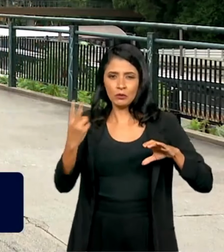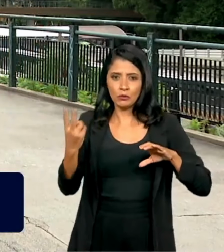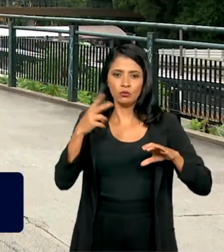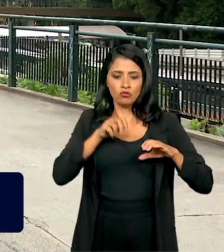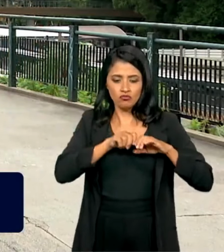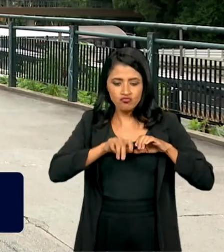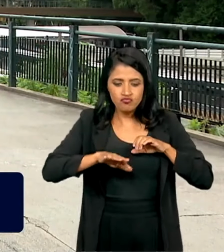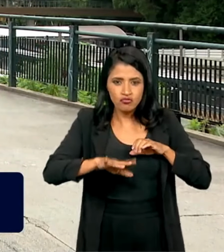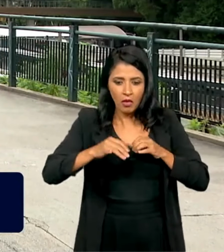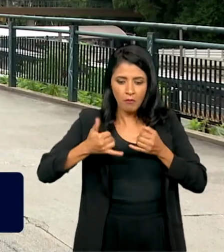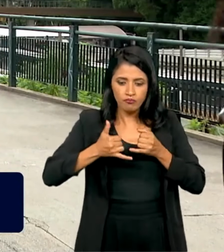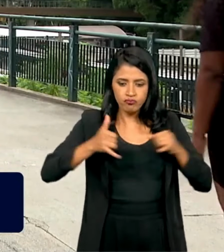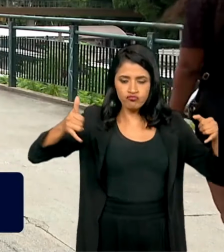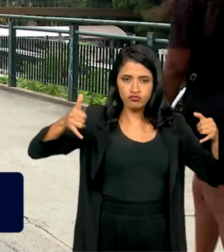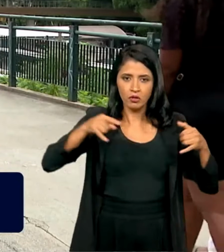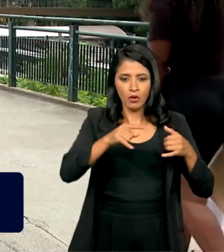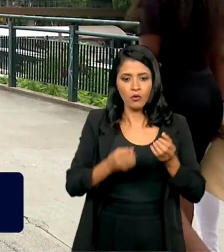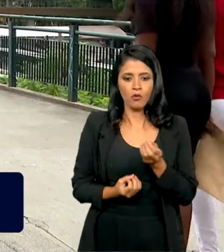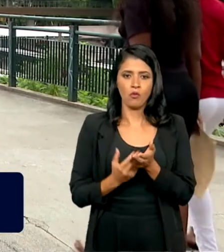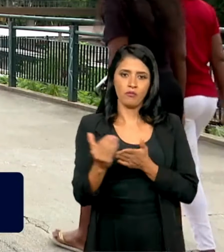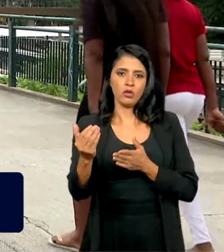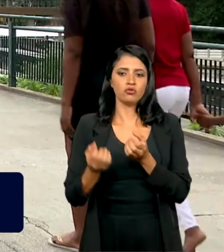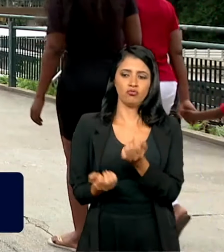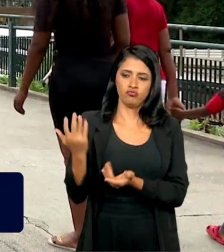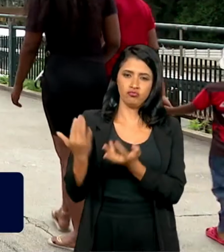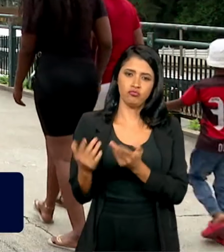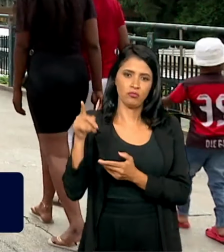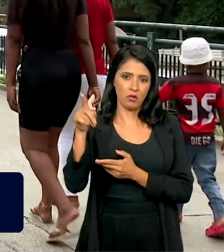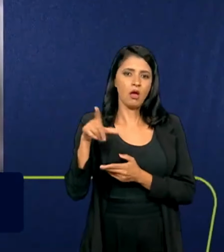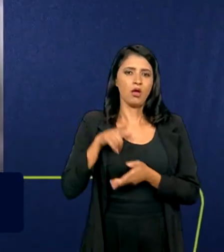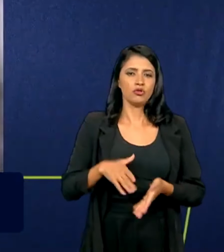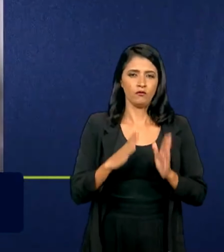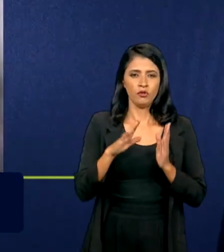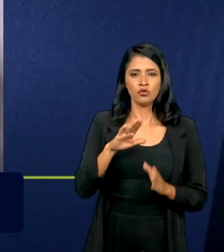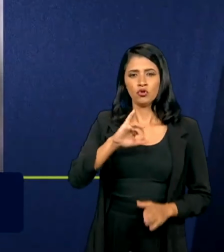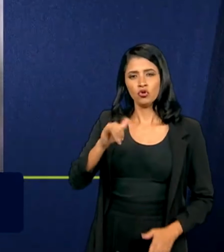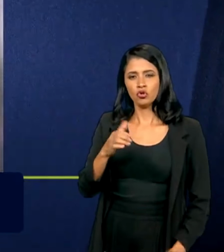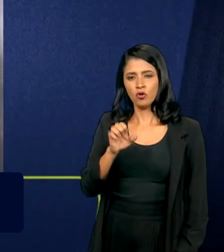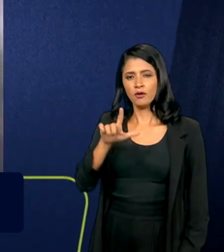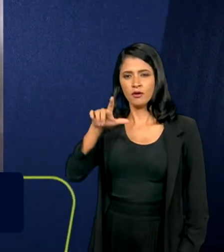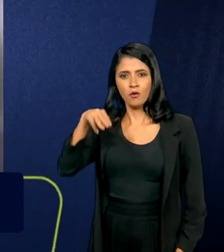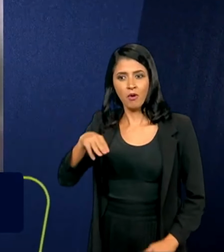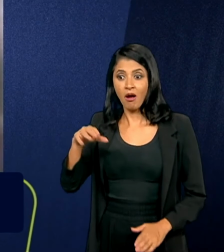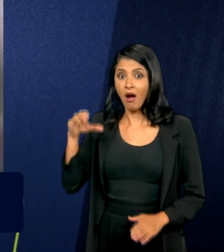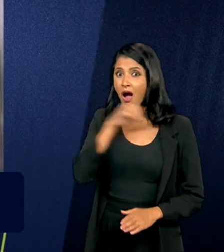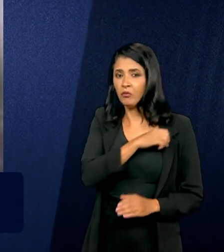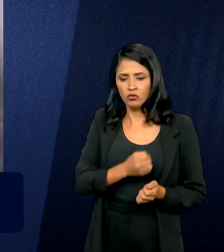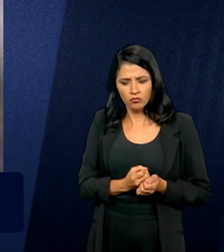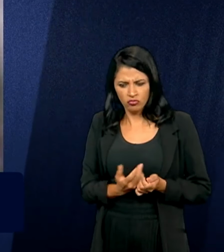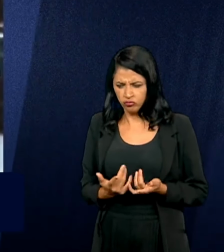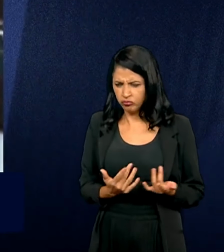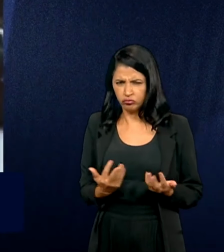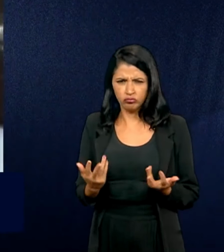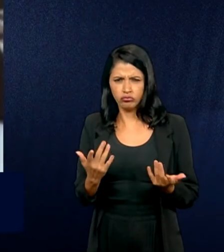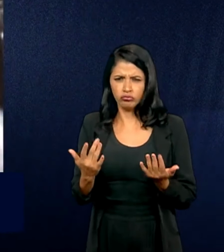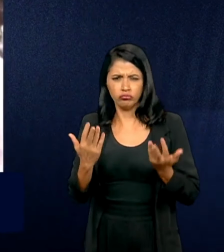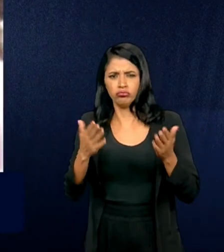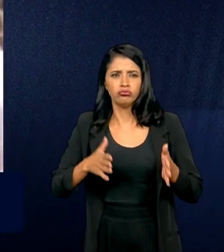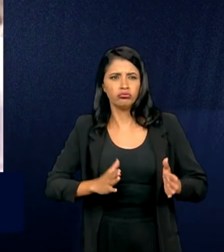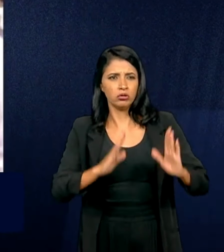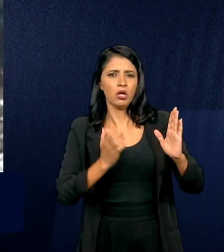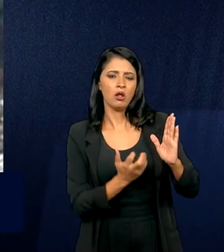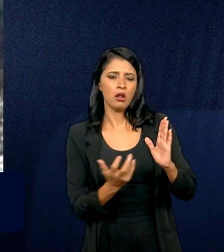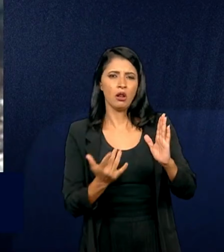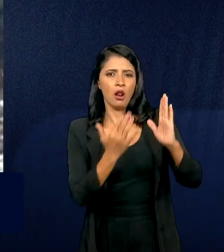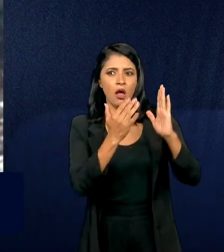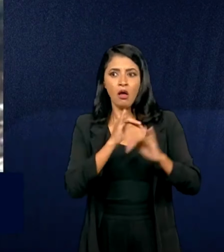edifício Joelma, localizado numa região bem movimentada do centro da cidade. Em poucos minutos, o fogo se alastrou pelo prédio e a notícia